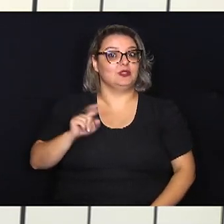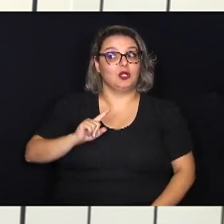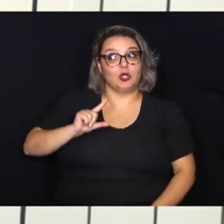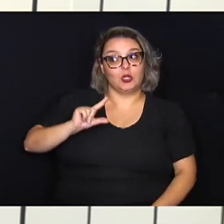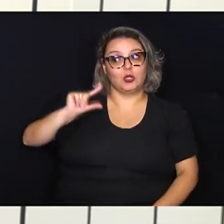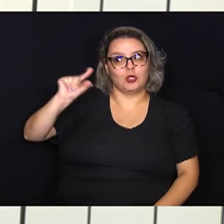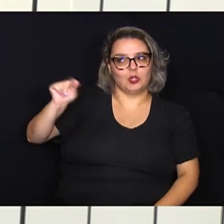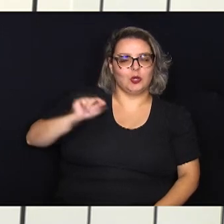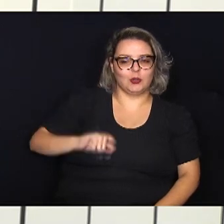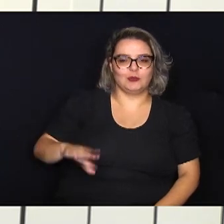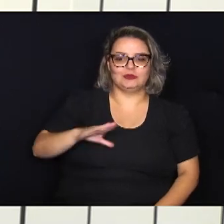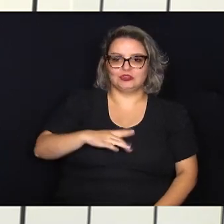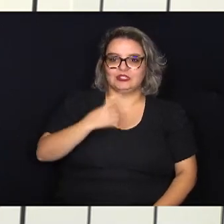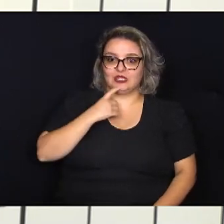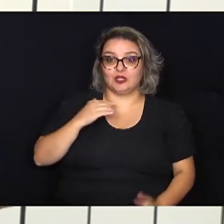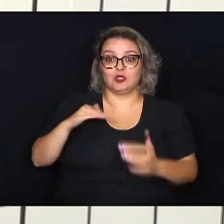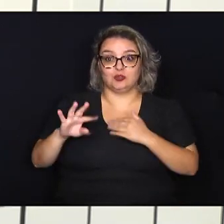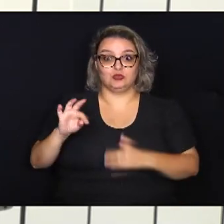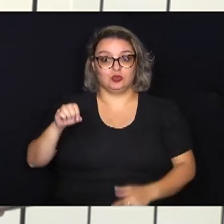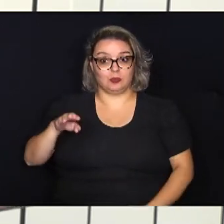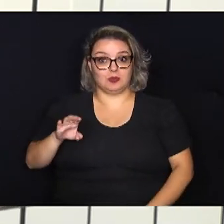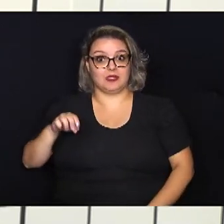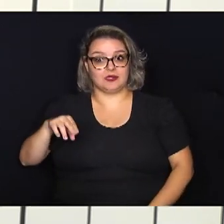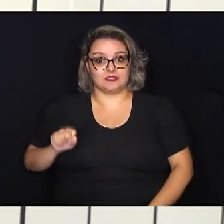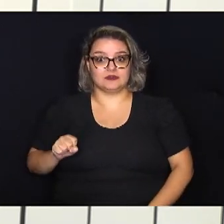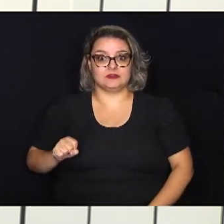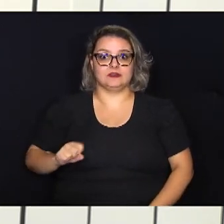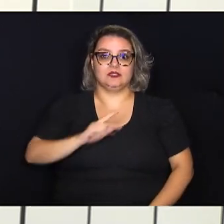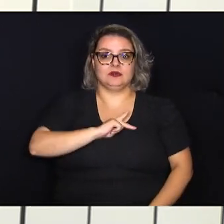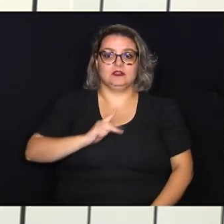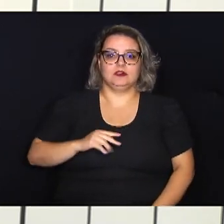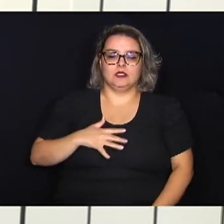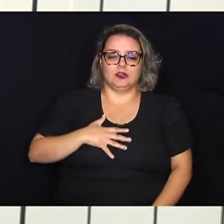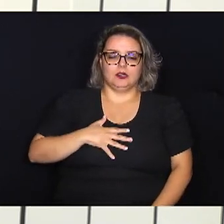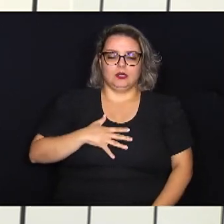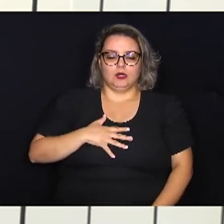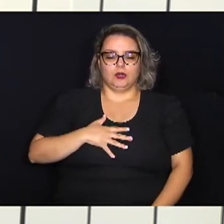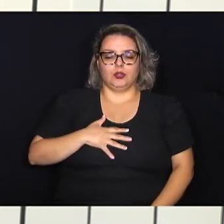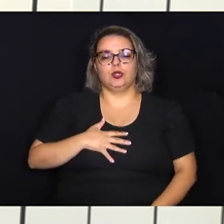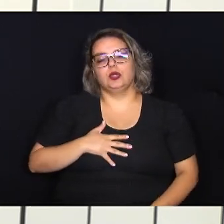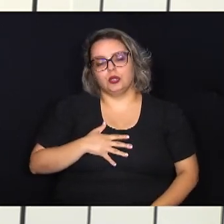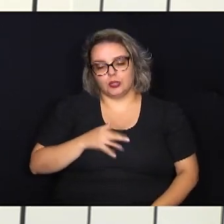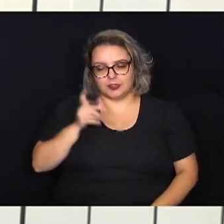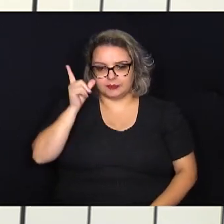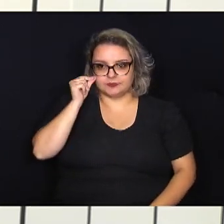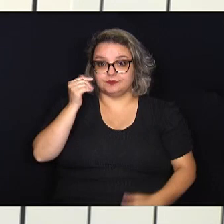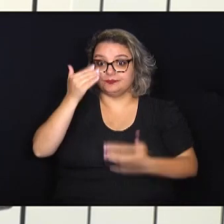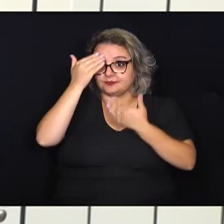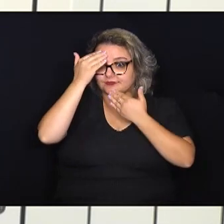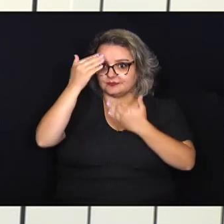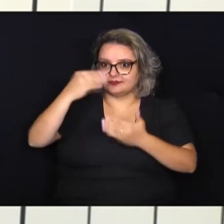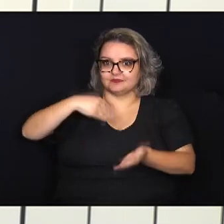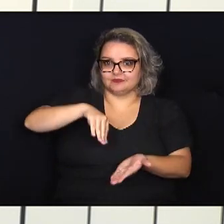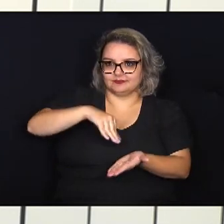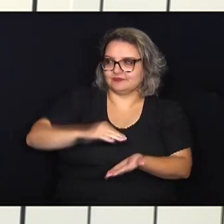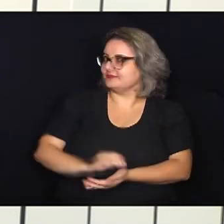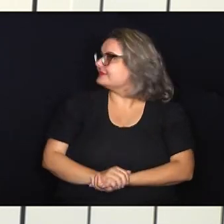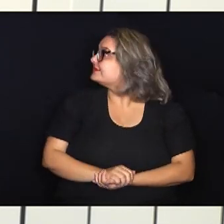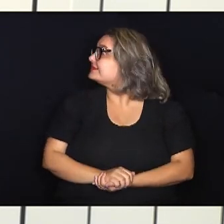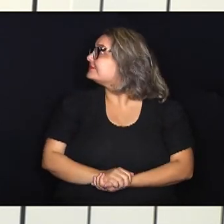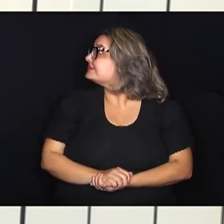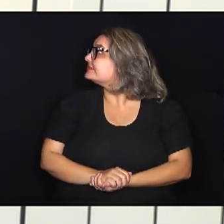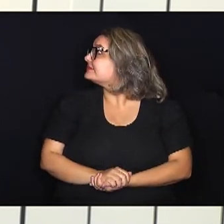contra o Tombense, hein? Os ponte-pretanos agora respiram mais aliviados graças ao meia Elvia.